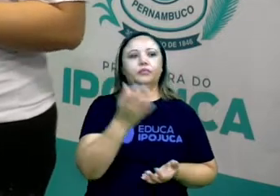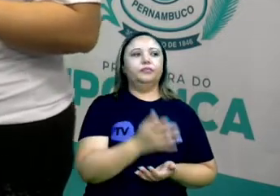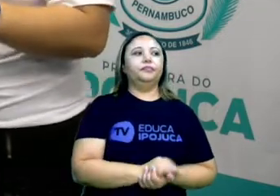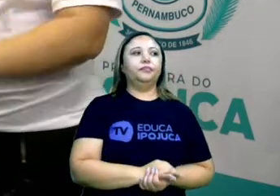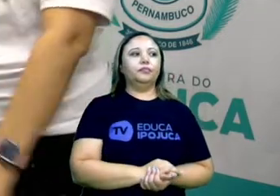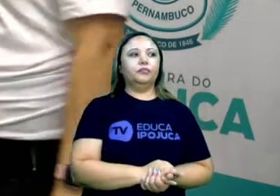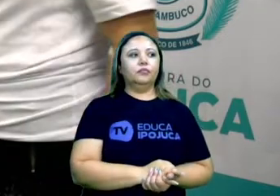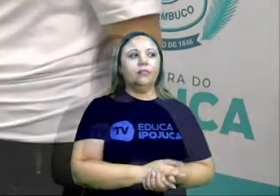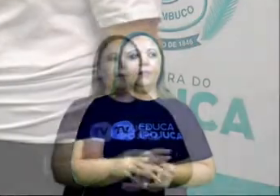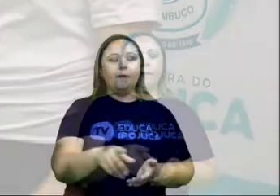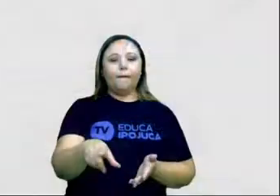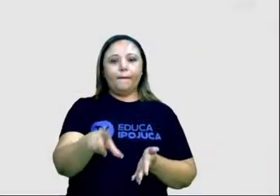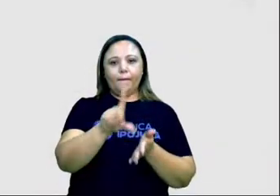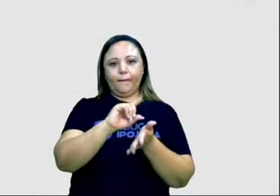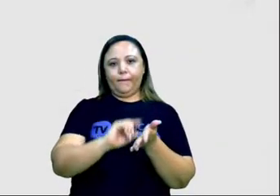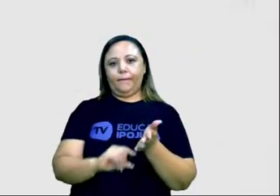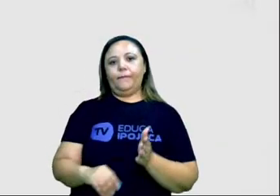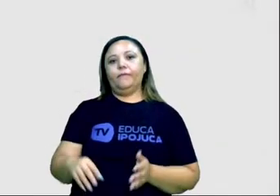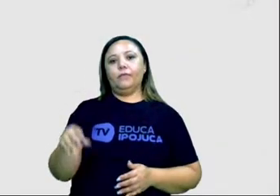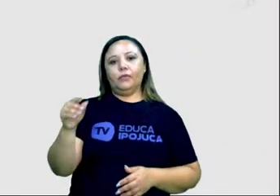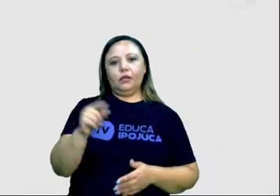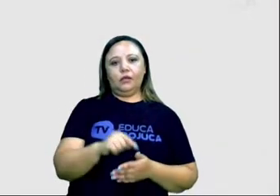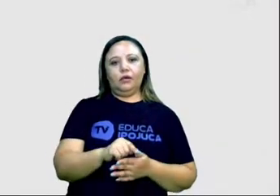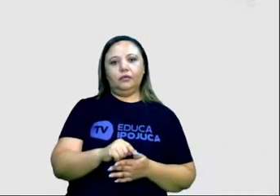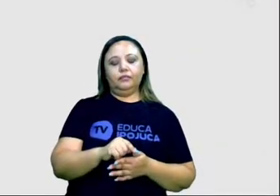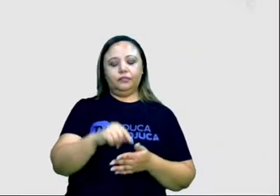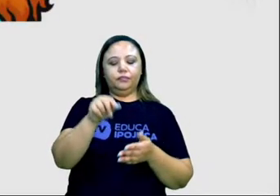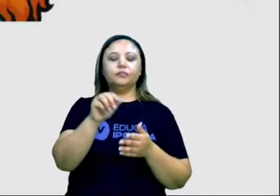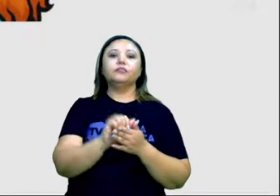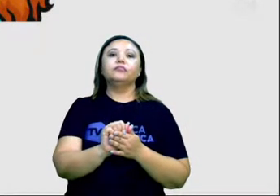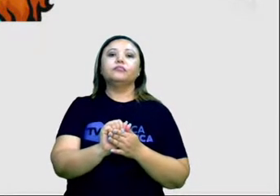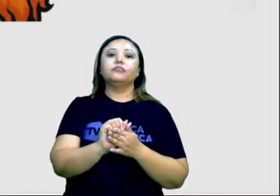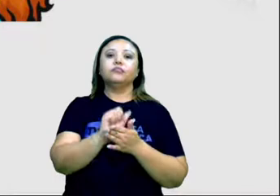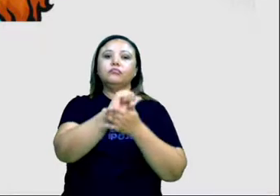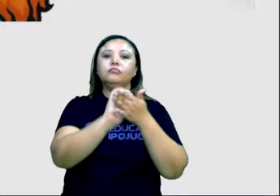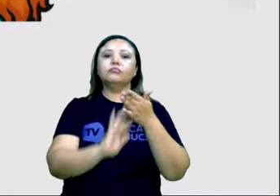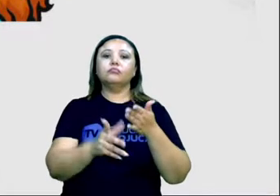aula. Antes, vamos retomar o nosso desafio.